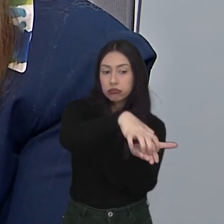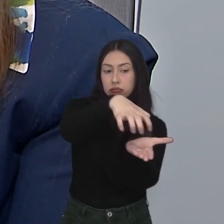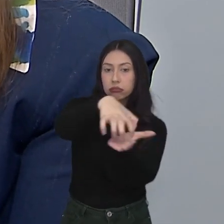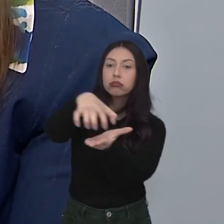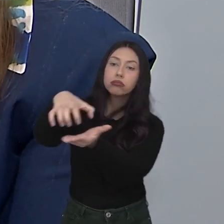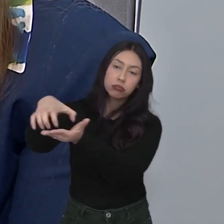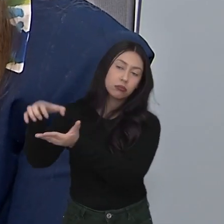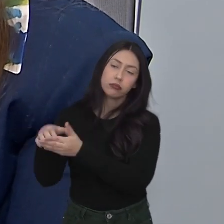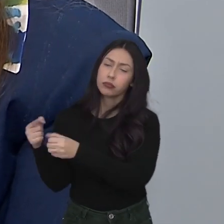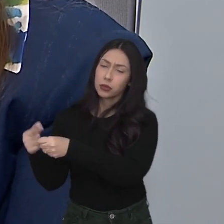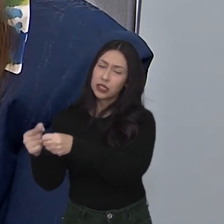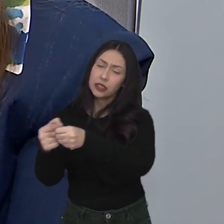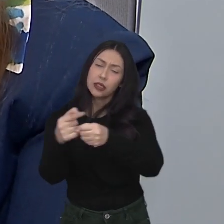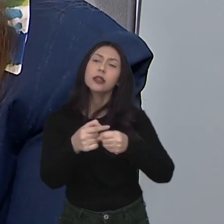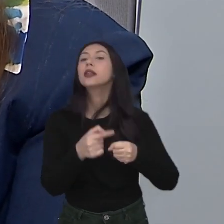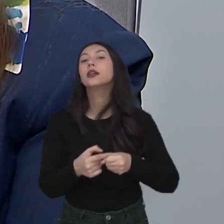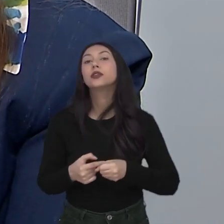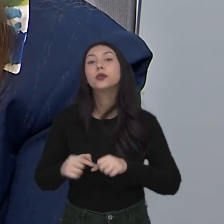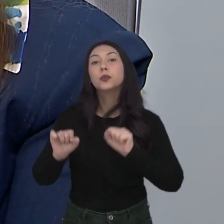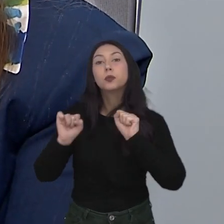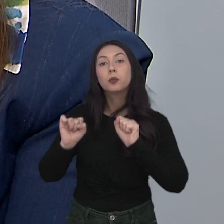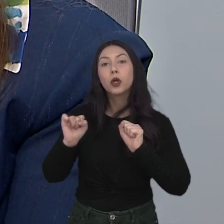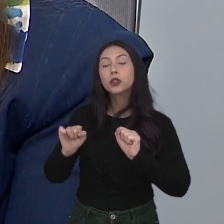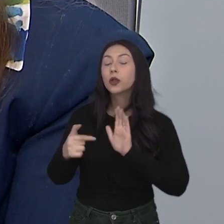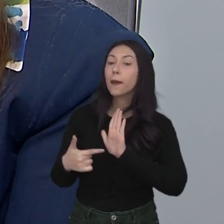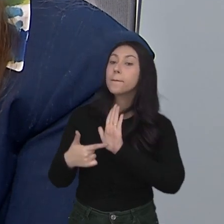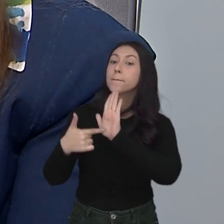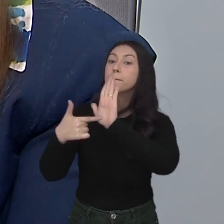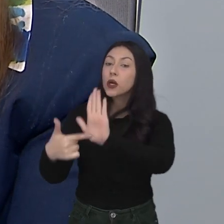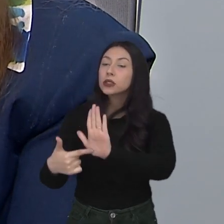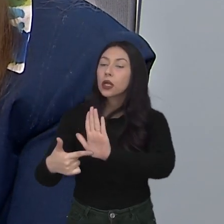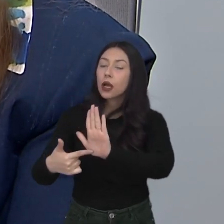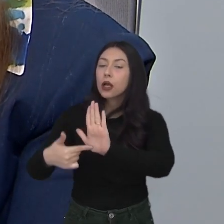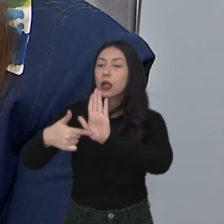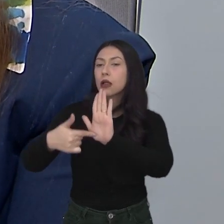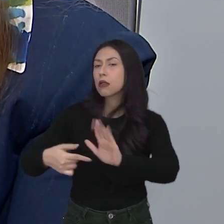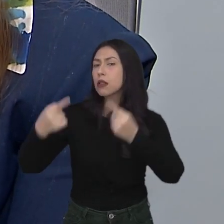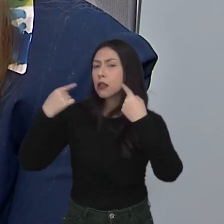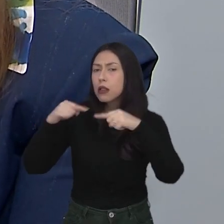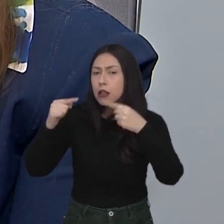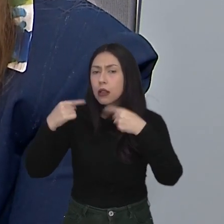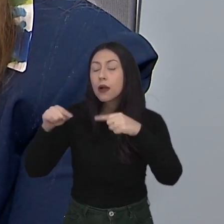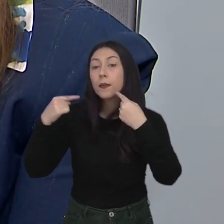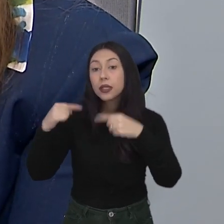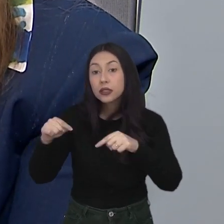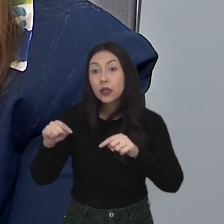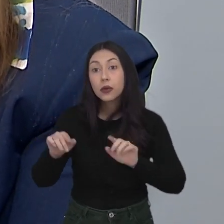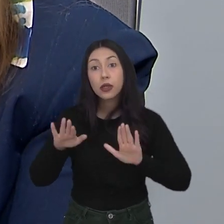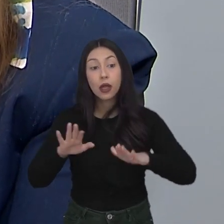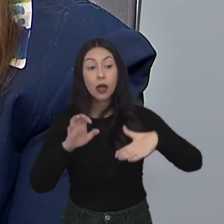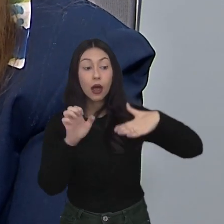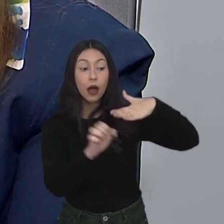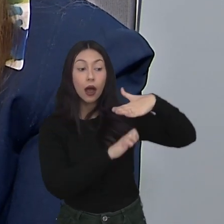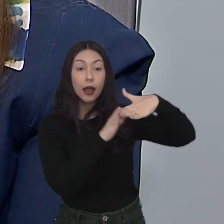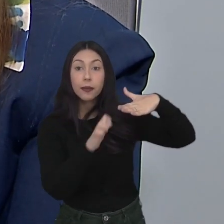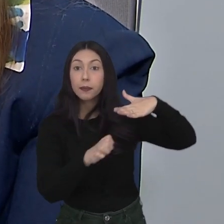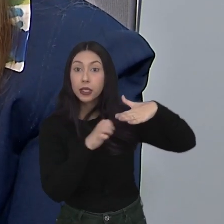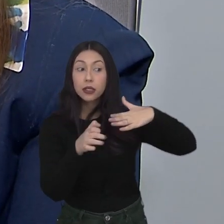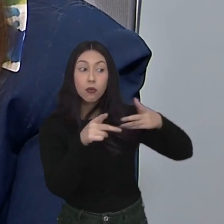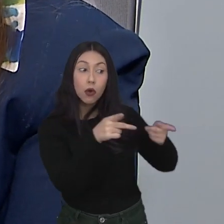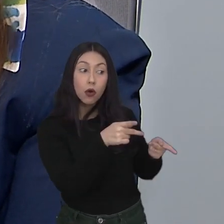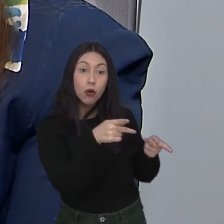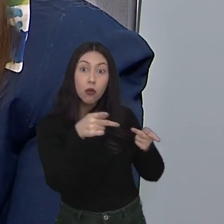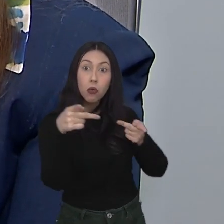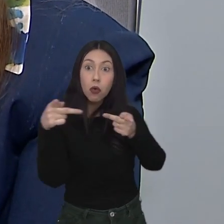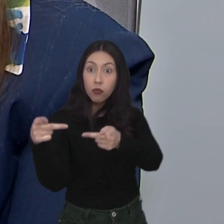os PROCONs que existem, né, em quase todas as cidades. Lá você registra a sua reclamação. O